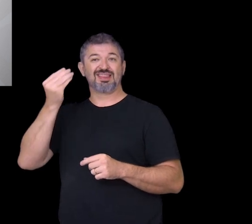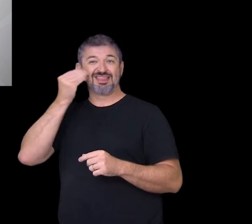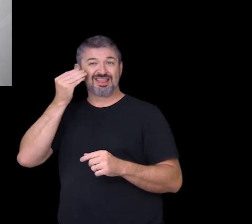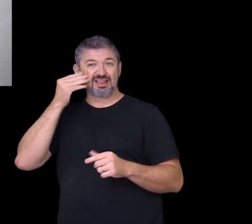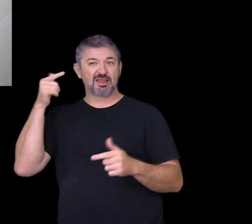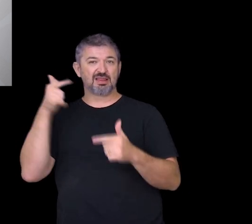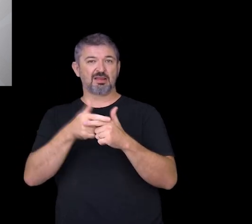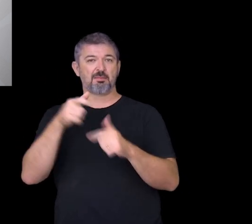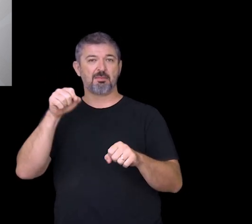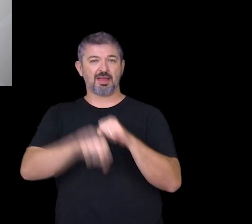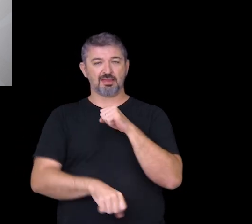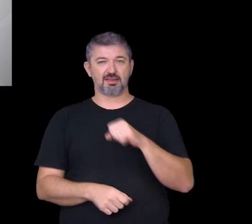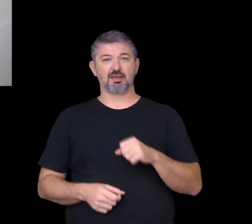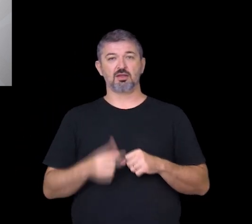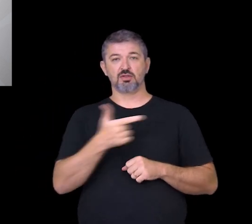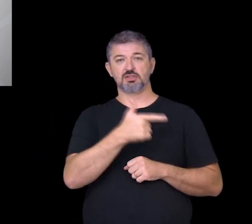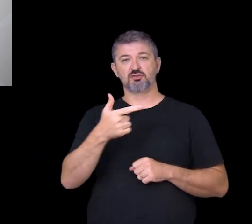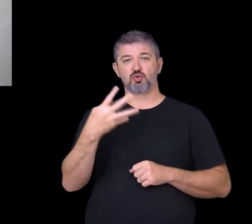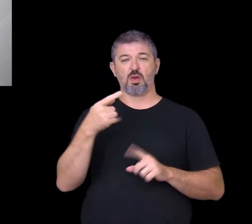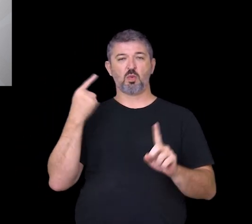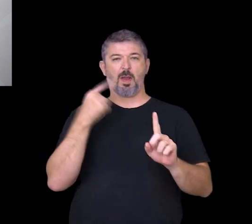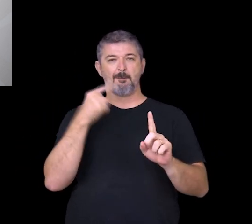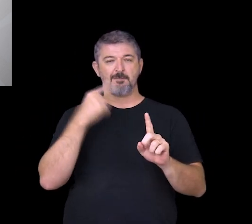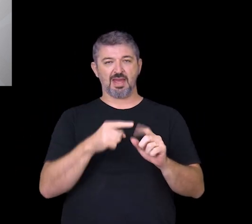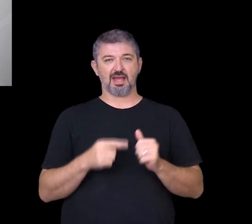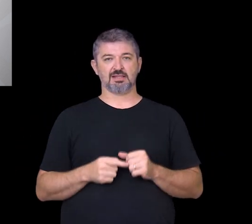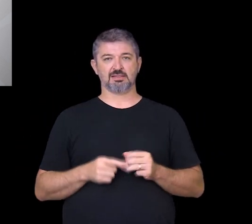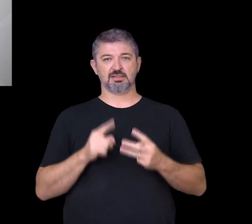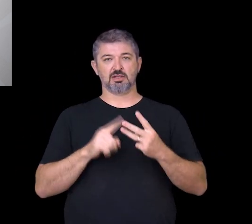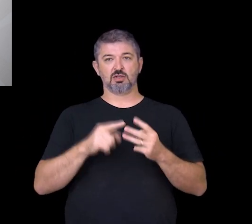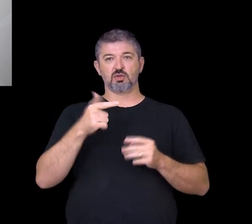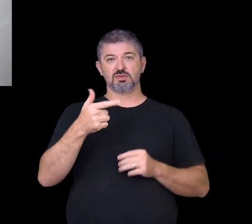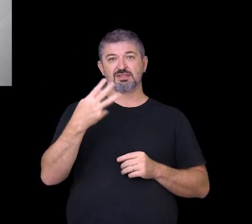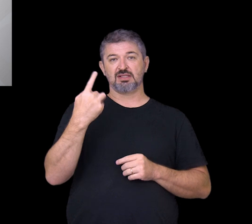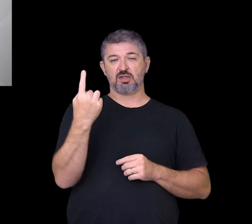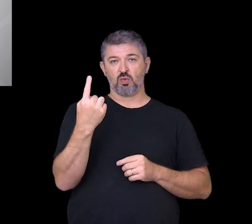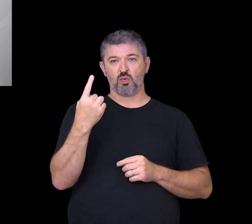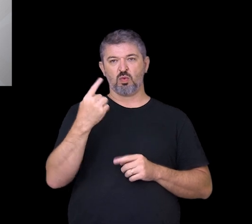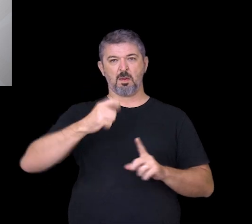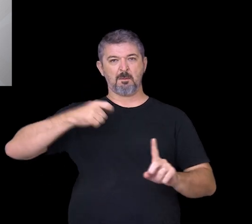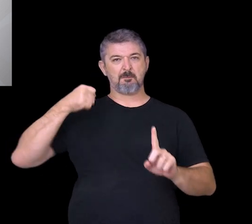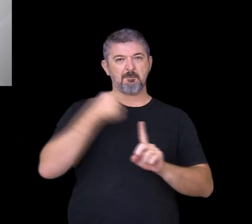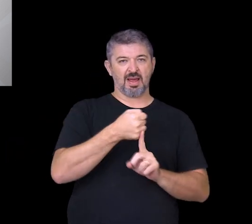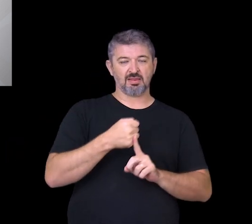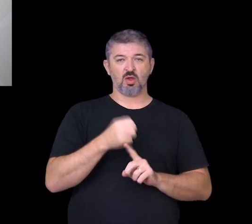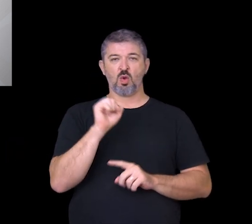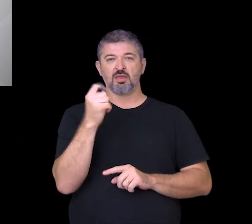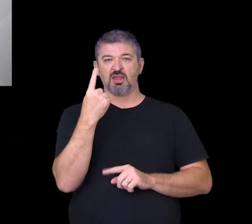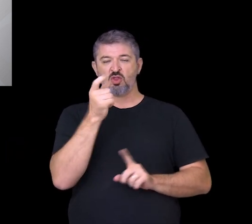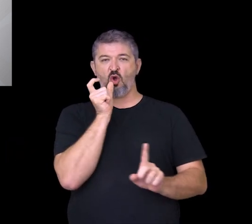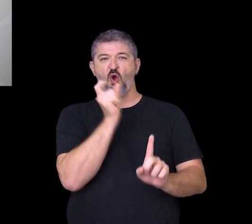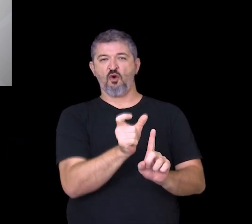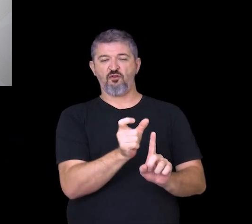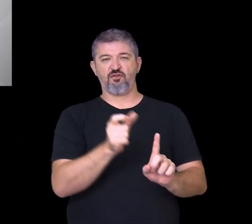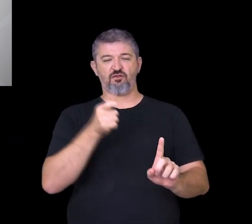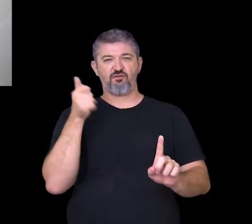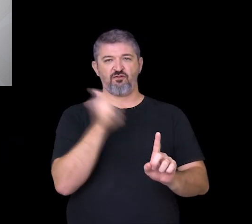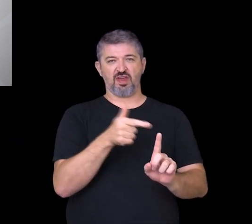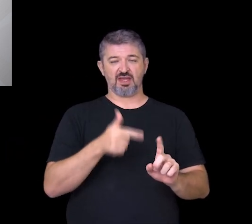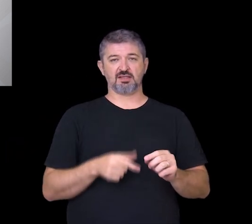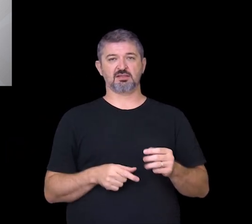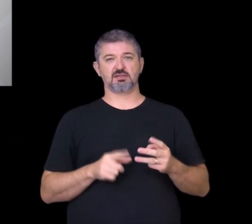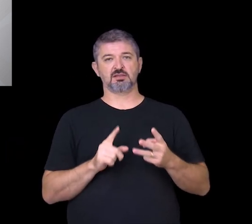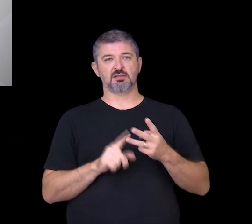129 atentados, 224 ameaças, 71 agressões, 81 ofensas,